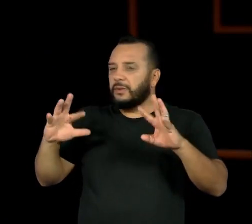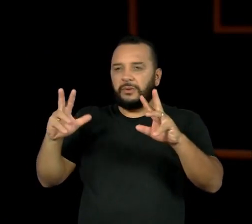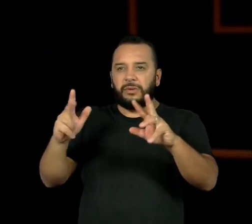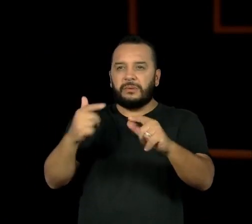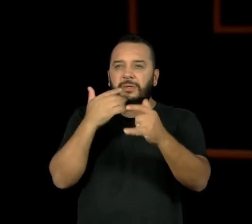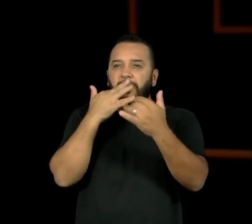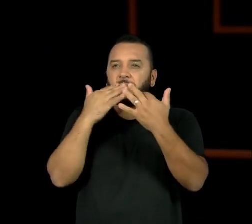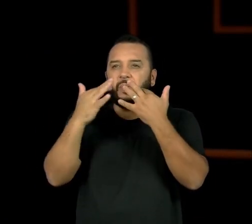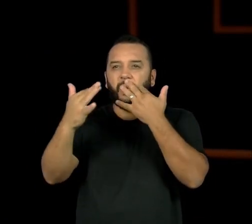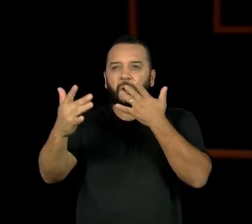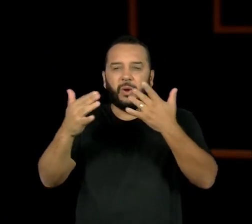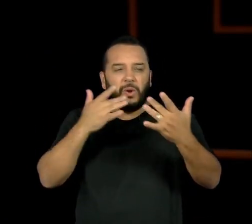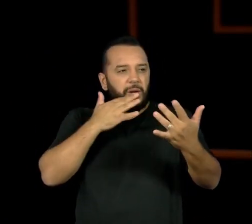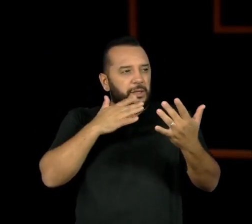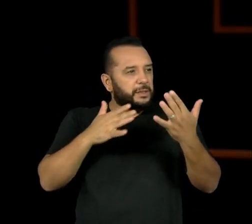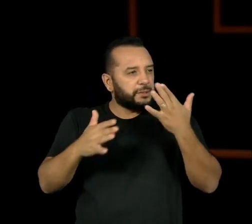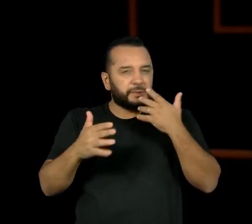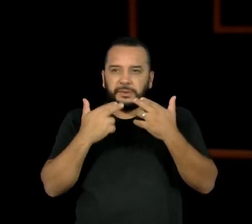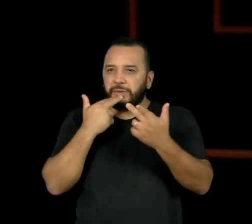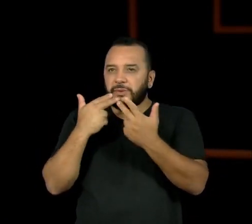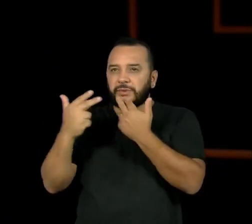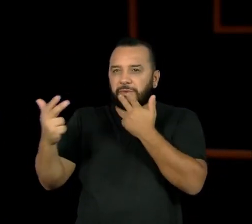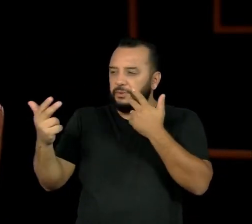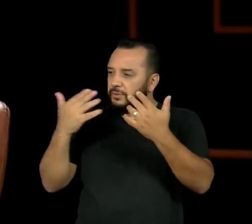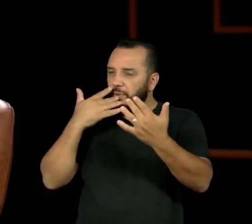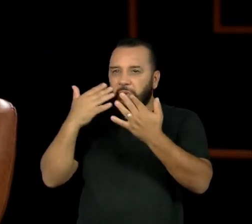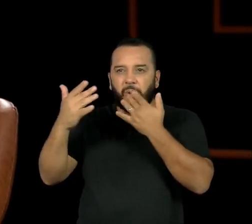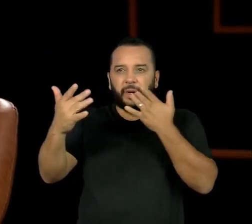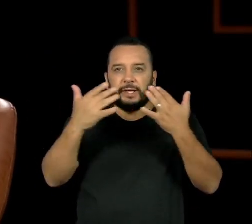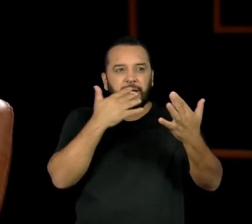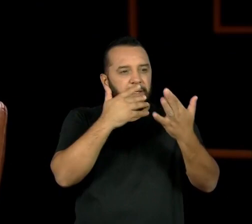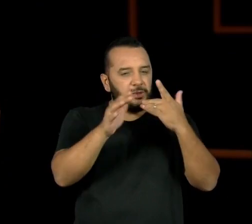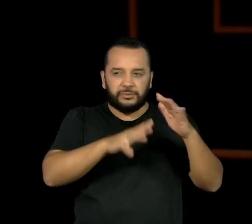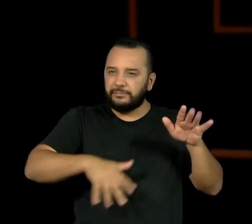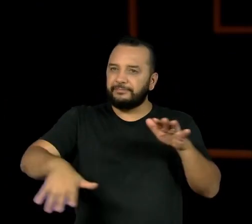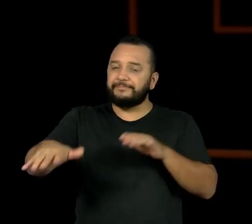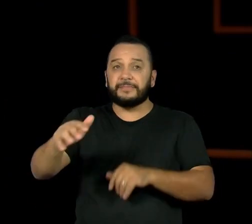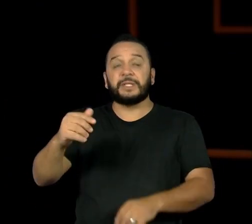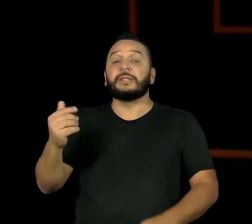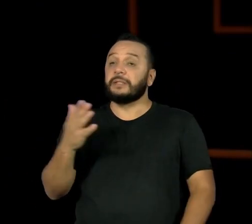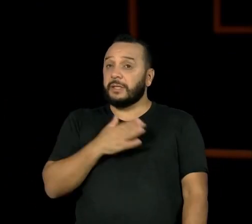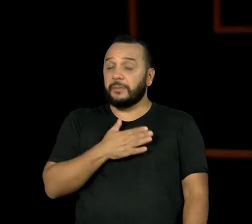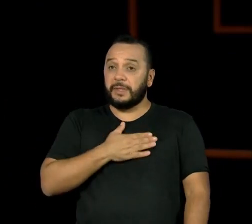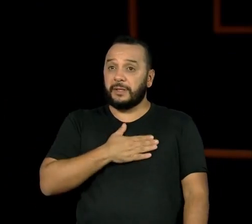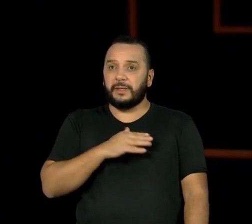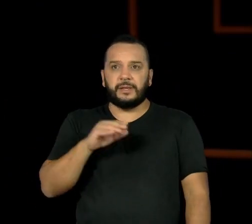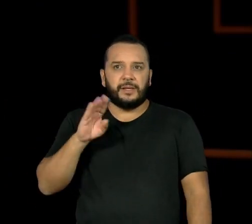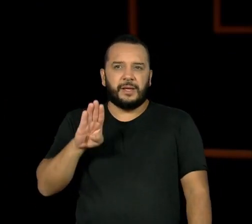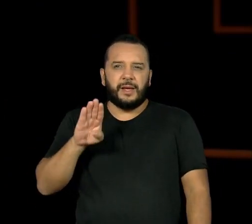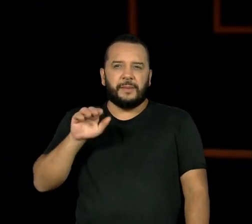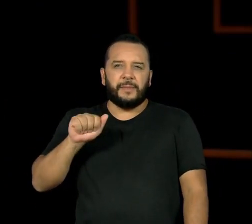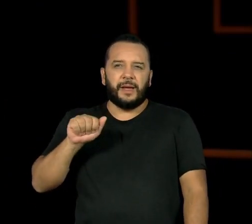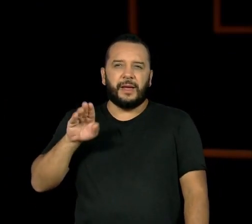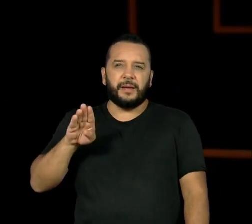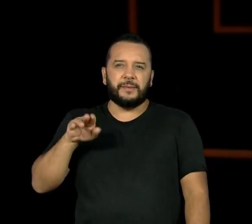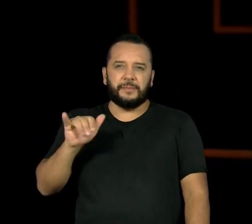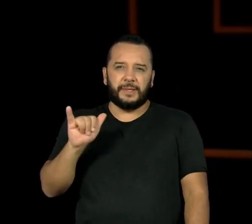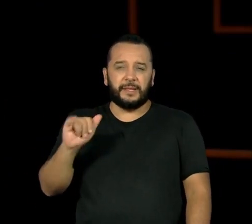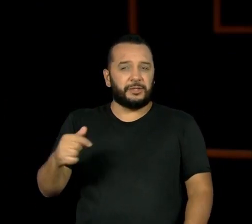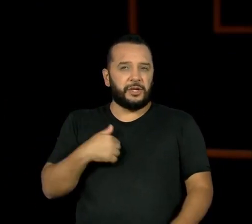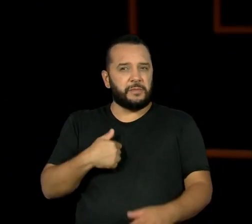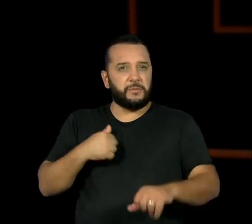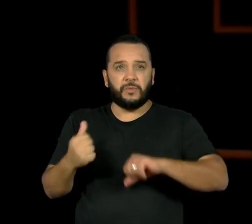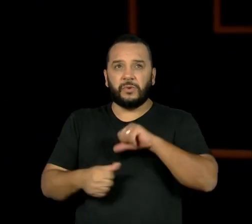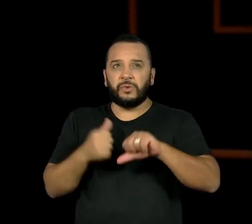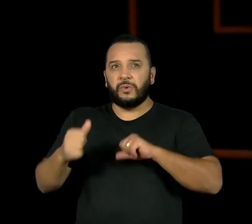colorido, muito colorido. Então, a diferença e a divisão da Baby aconteceu ali, não como divisão, mas